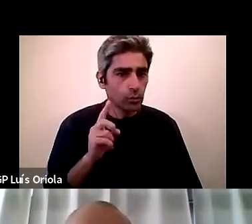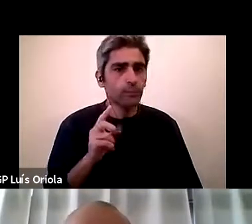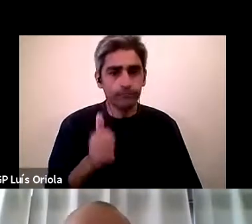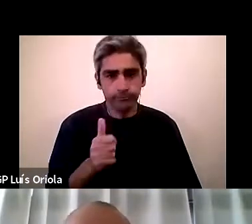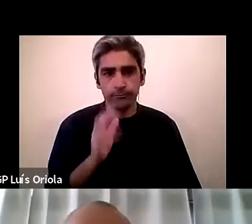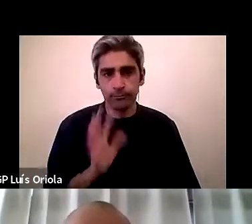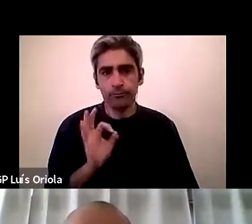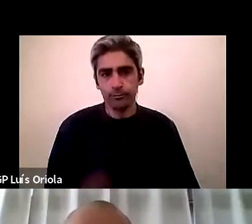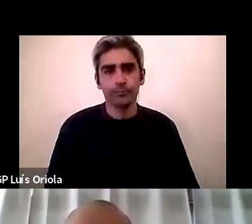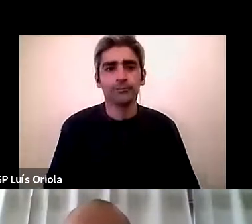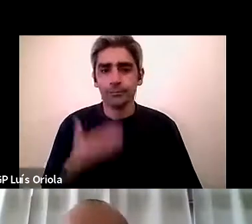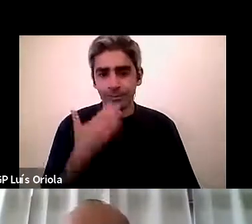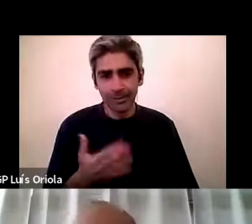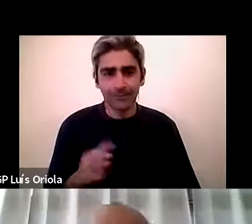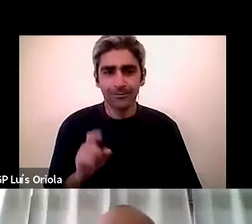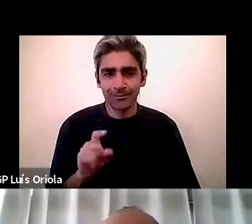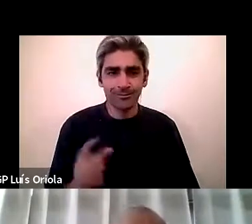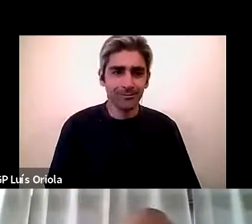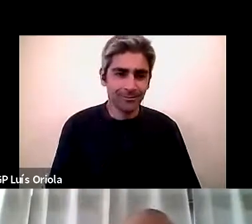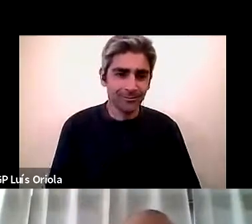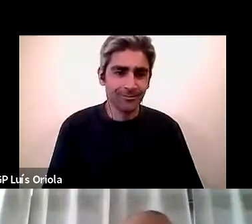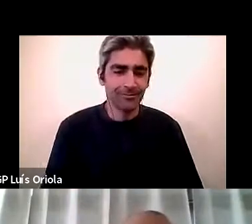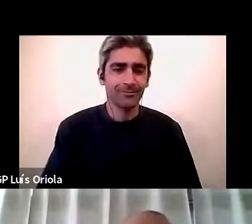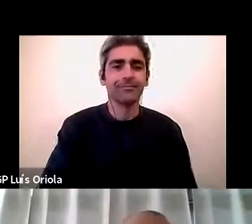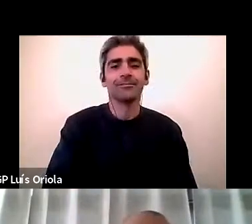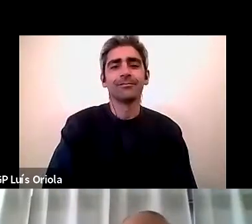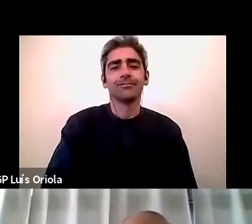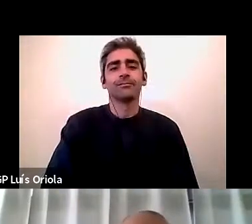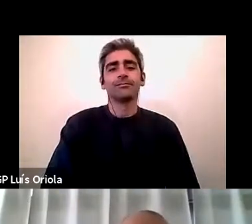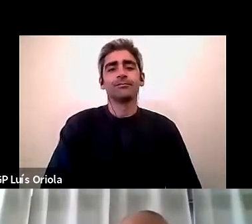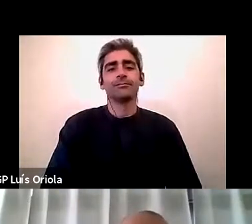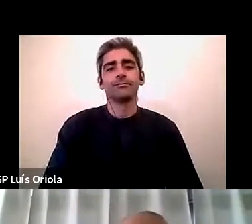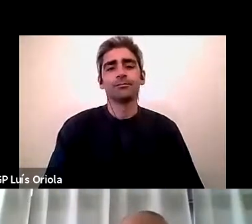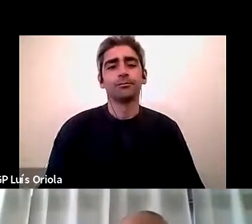Sim. Okay. Ok, obrigada. Para ativar, mas ok.